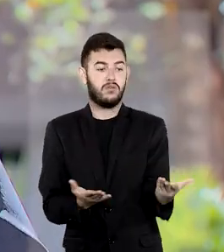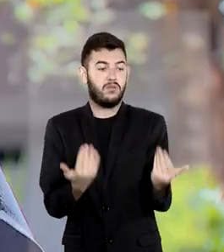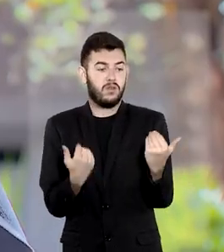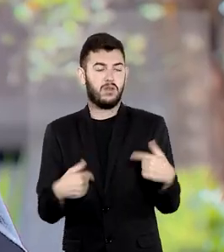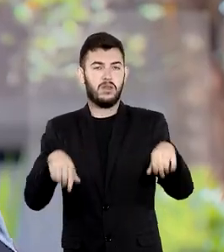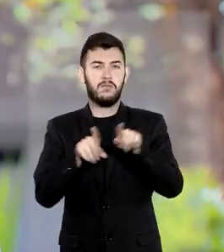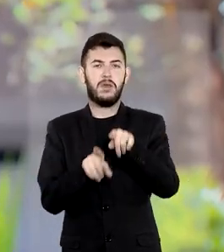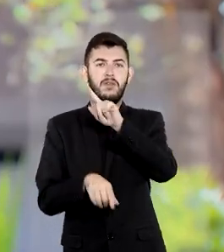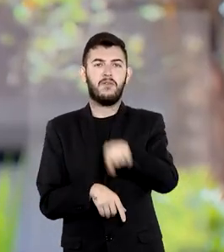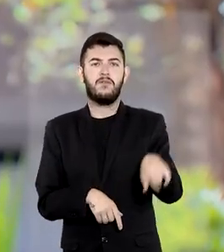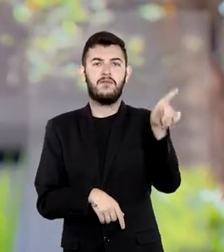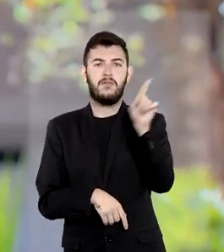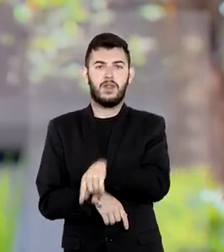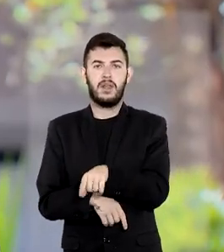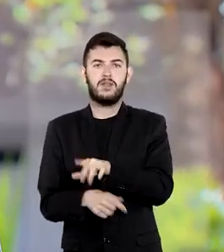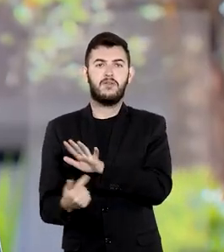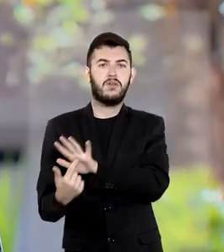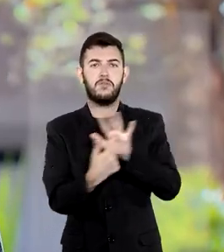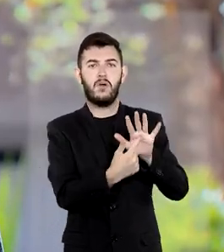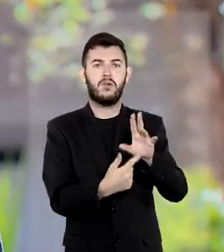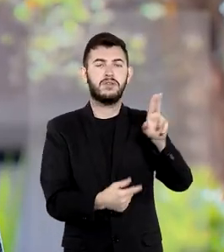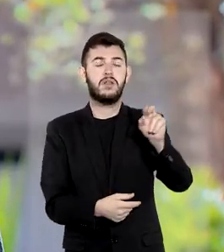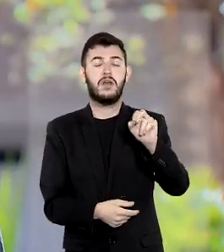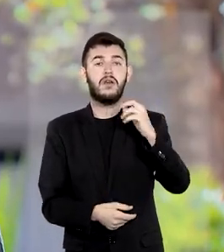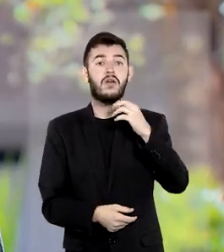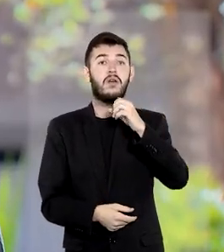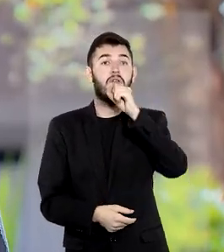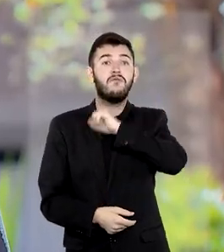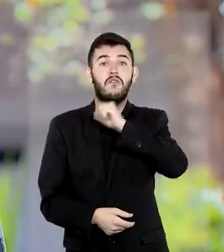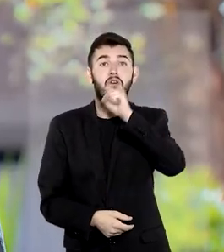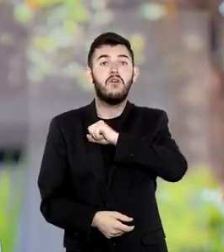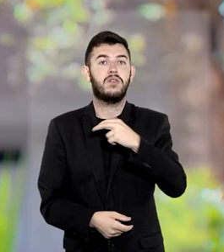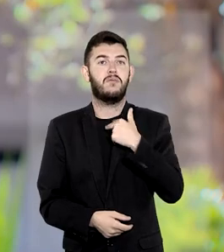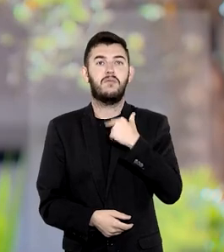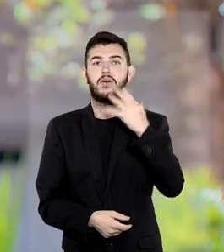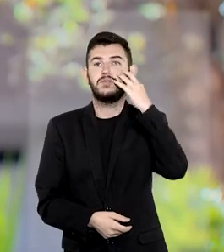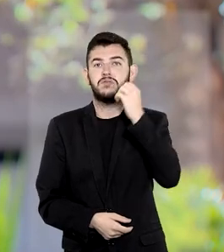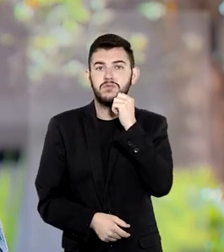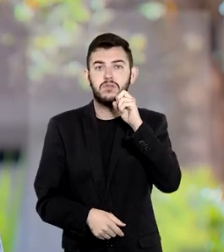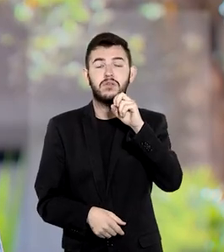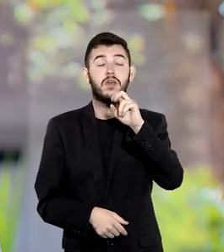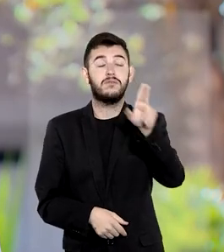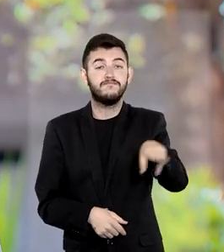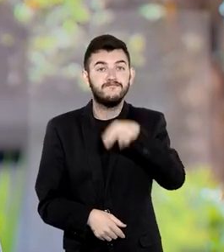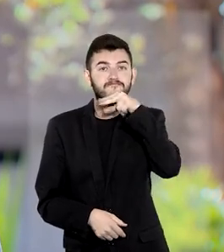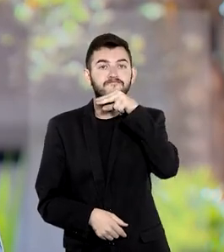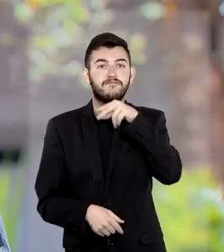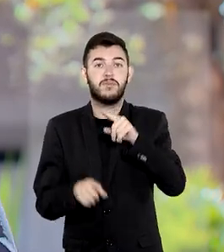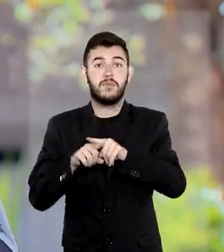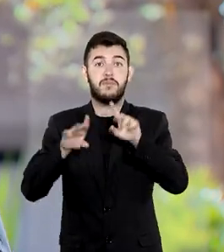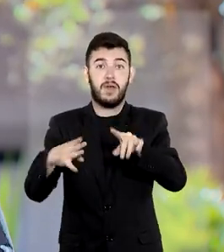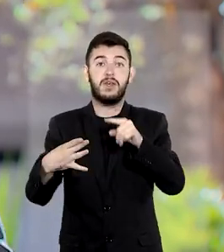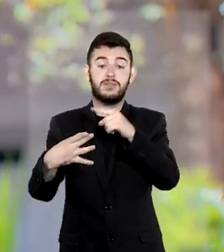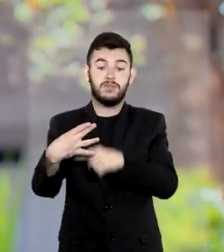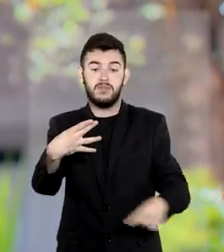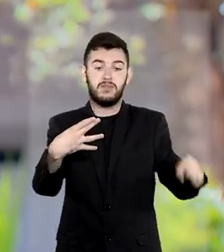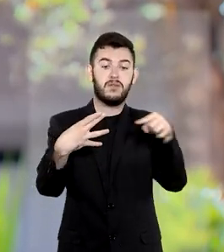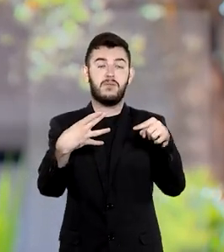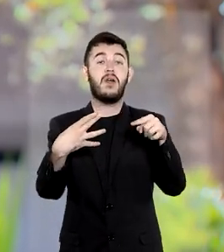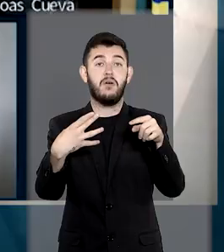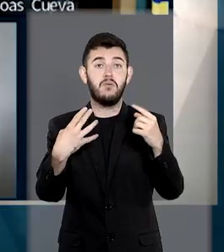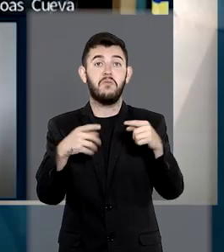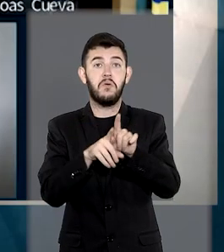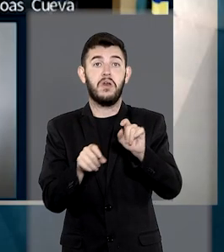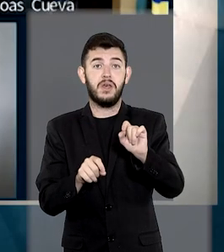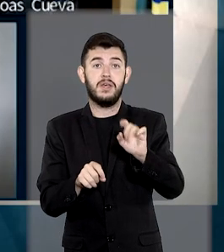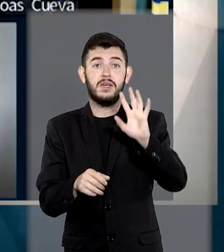Adolescente uma expressa vedação legal para a adoção de netos pelos avós. O Tribunal de Segundo Grau confirmou a